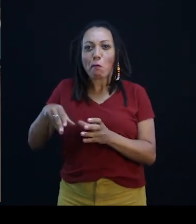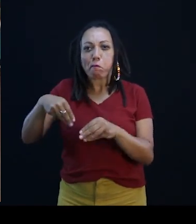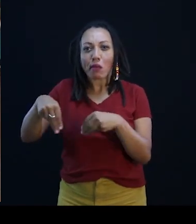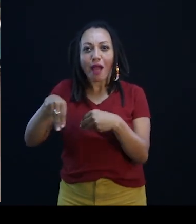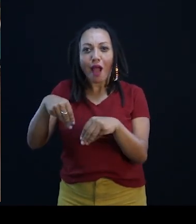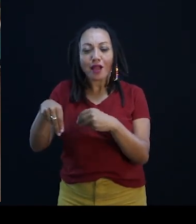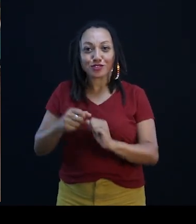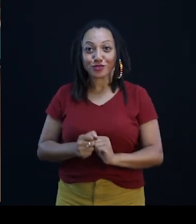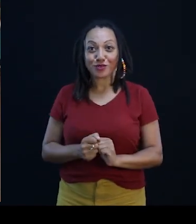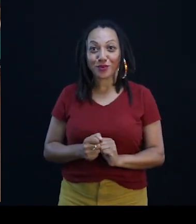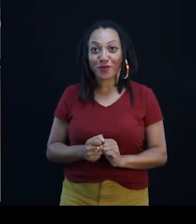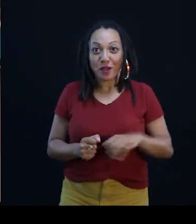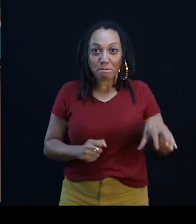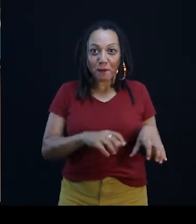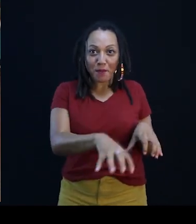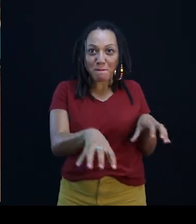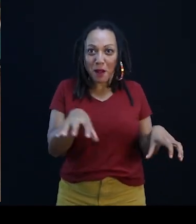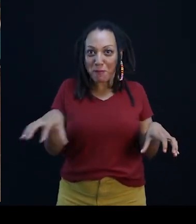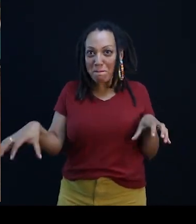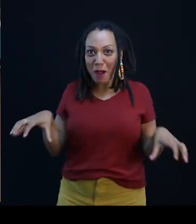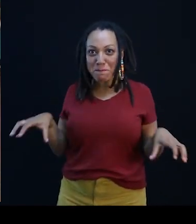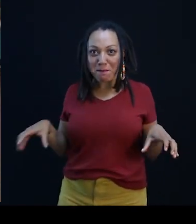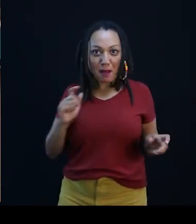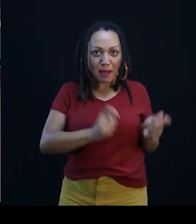o nosso...